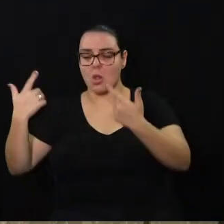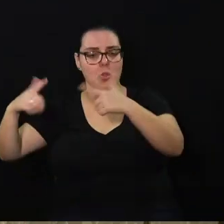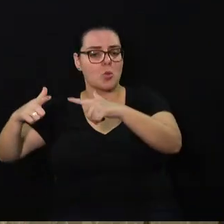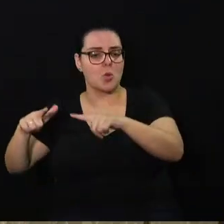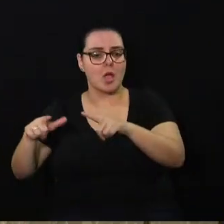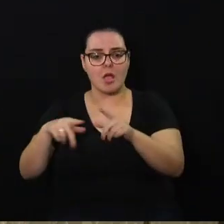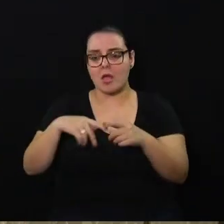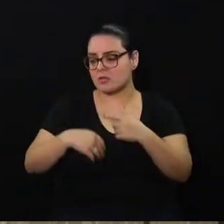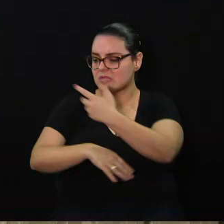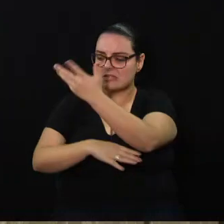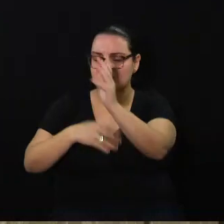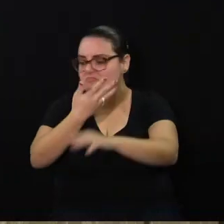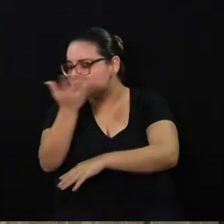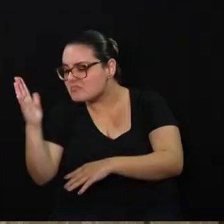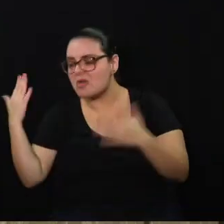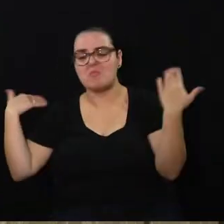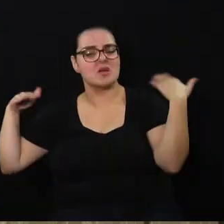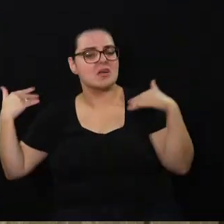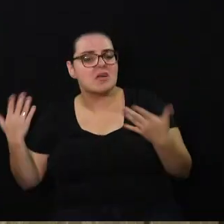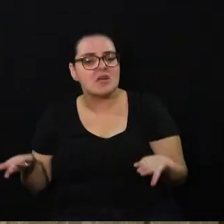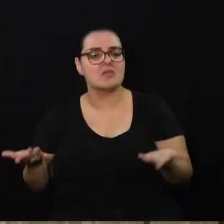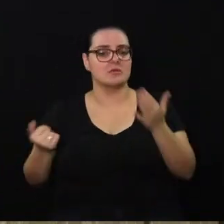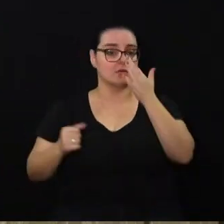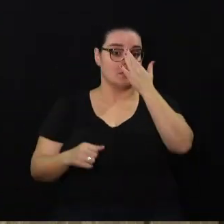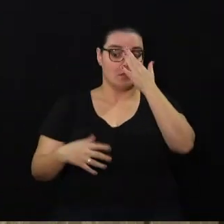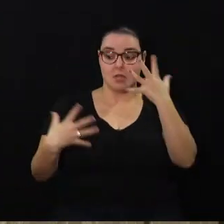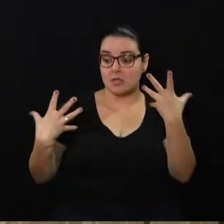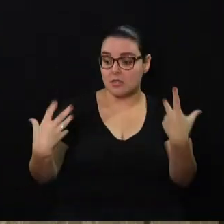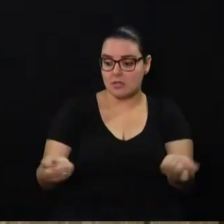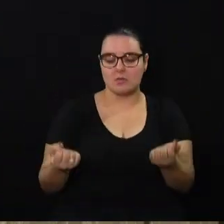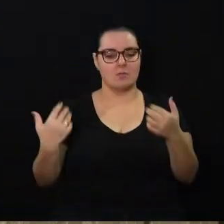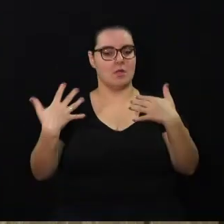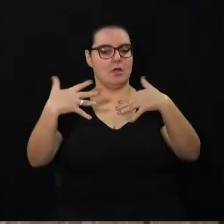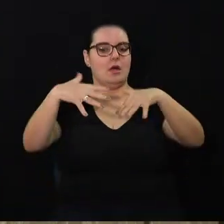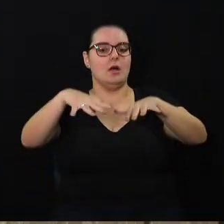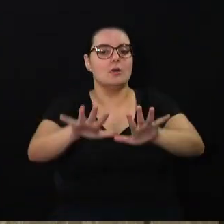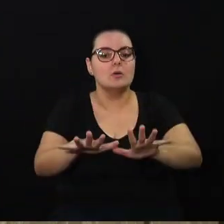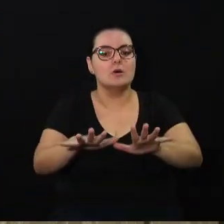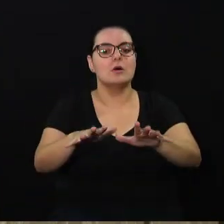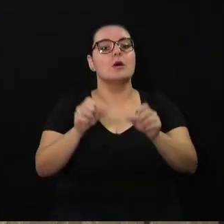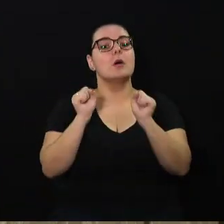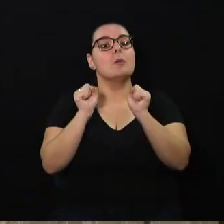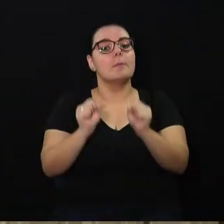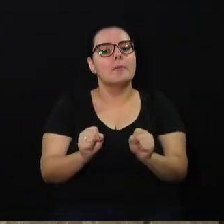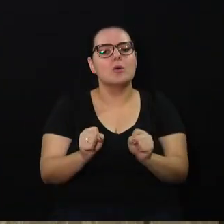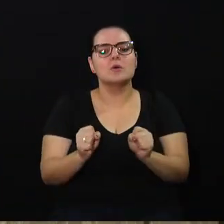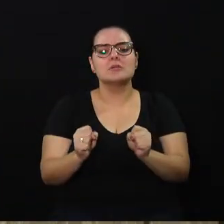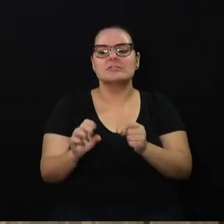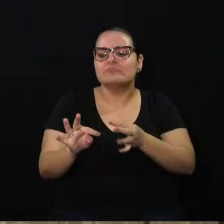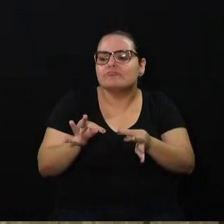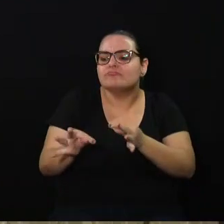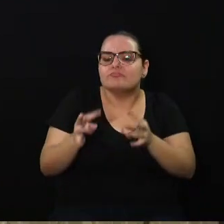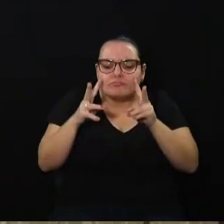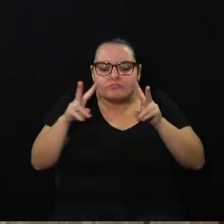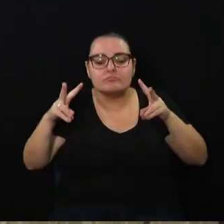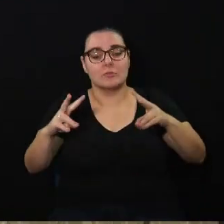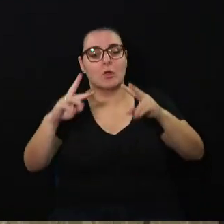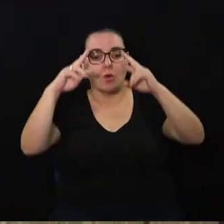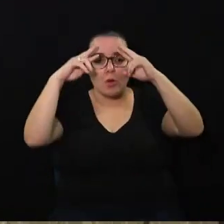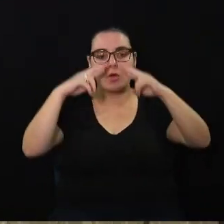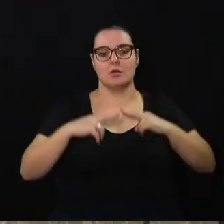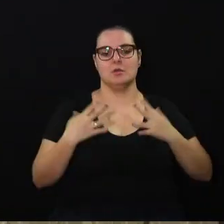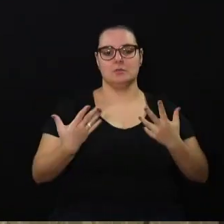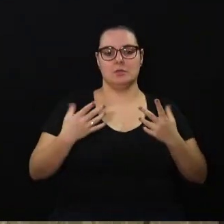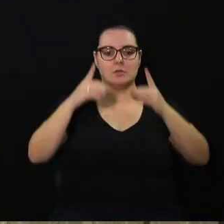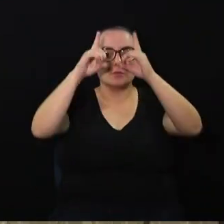garantir esse passo de favorecer a inclusão dessas pessoas e que elas possam servir tratadas e vistas com respeito e